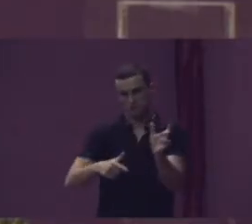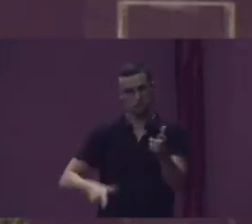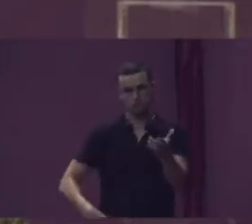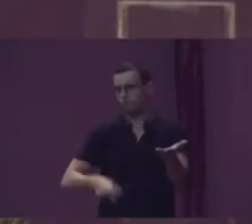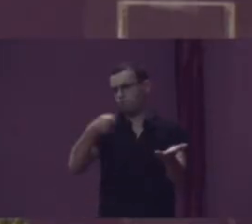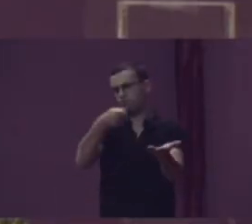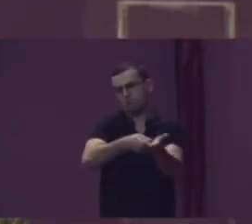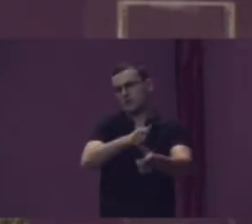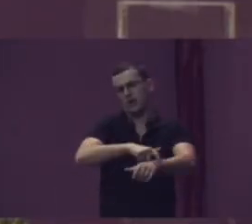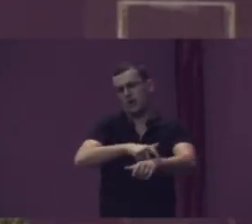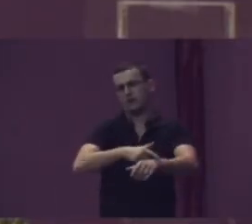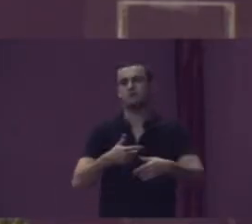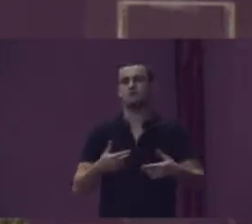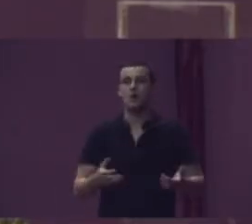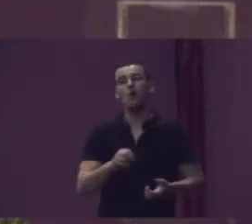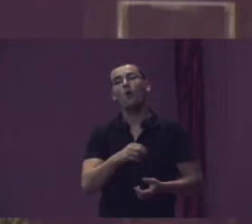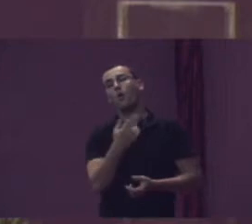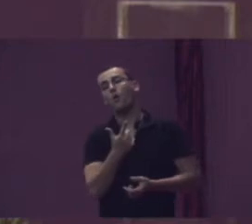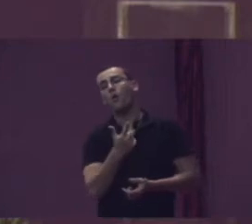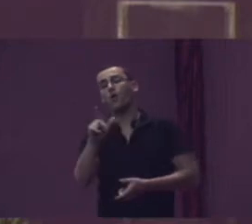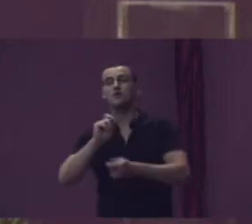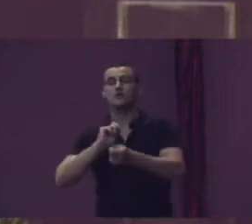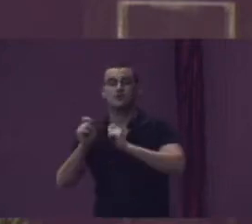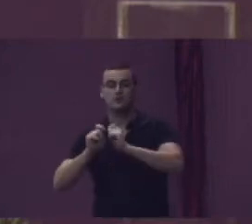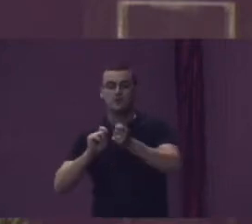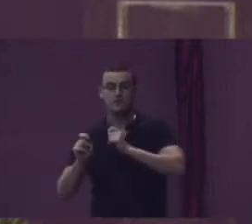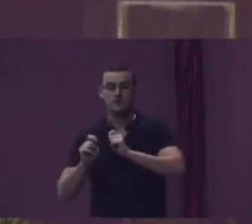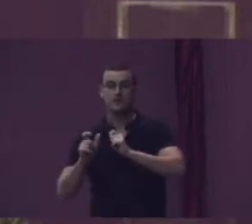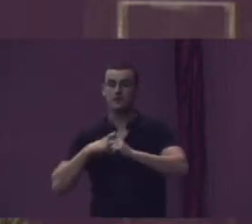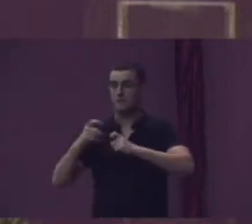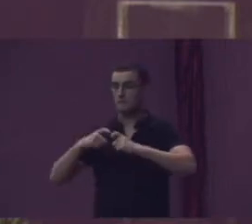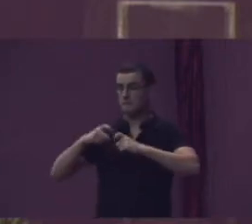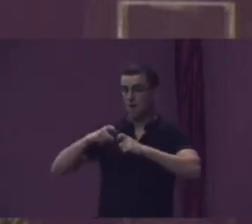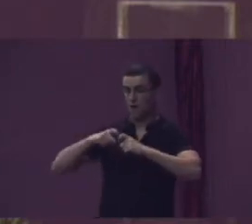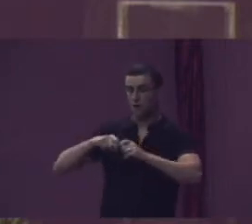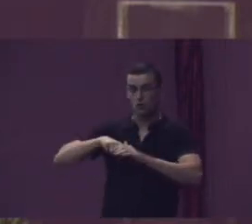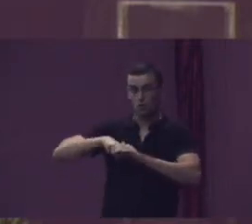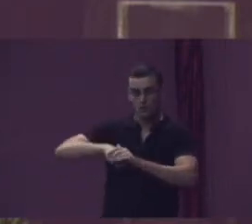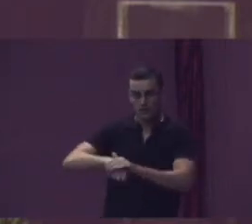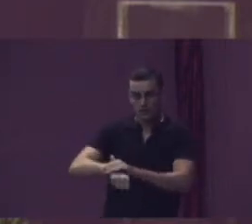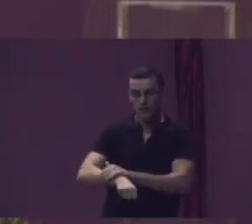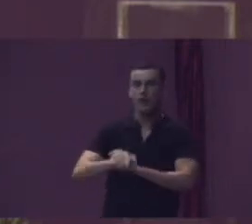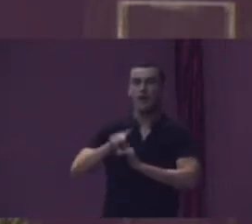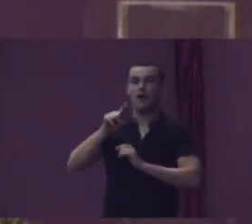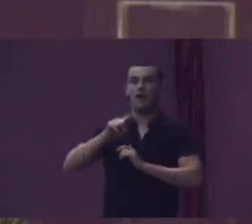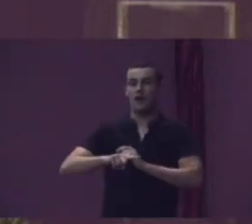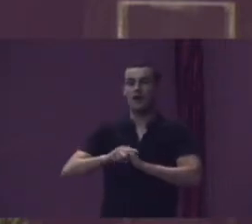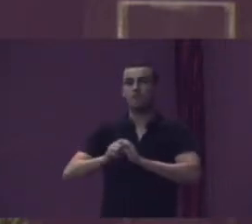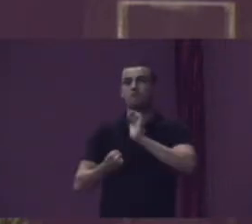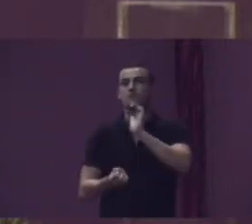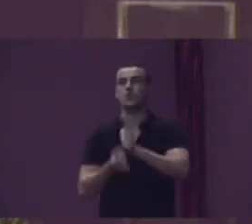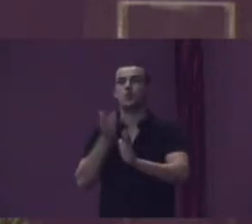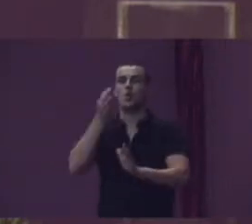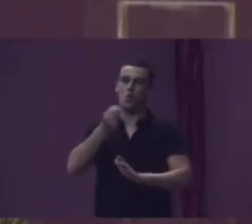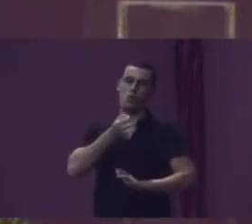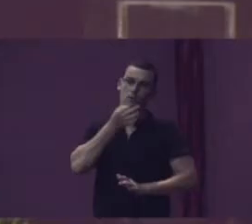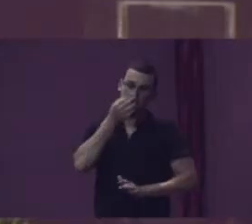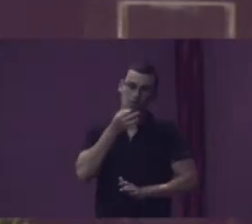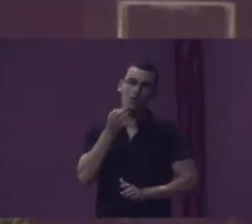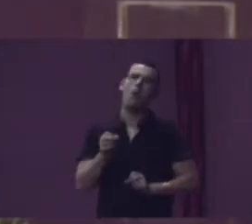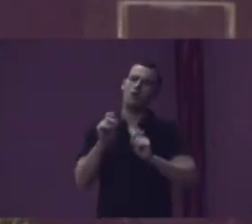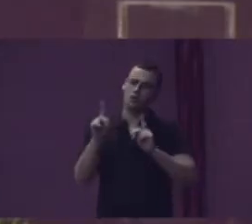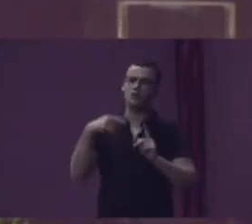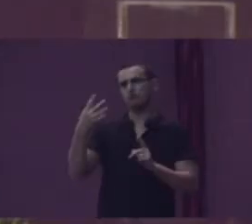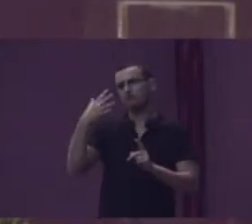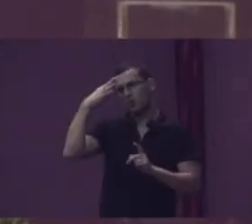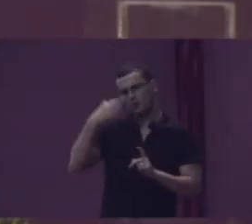com os médicos obstetras, que são aqueles formadores de opinião, que nós entendemos esses